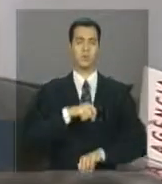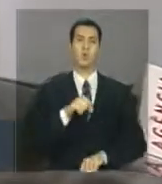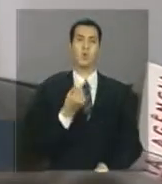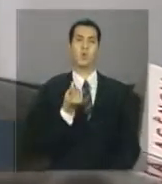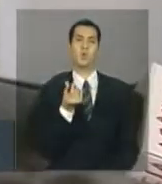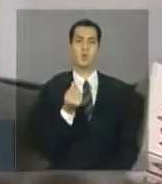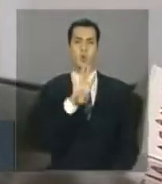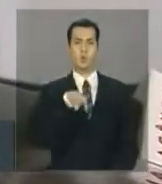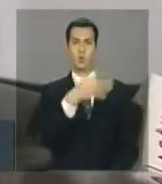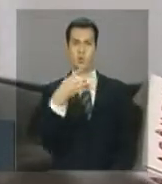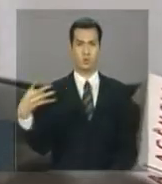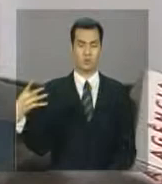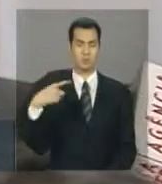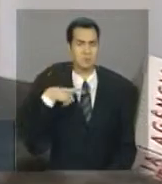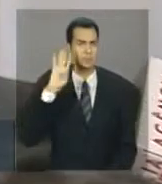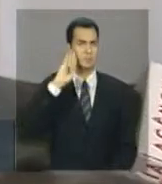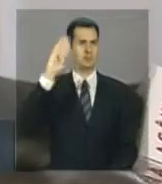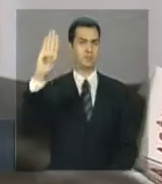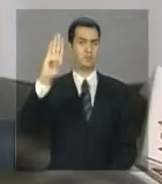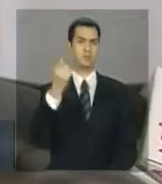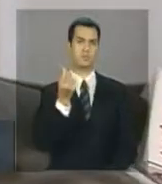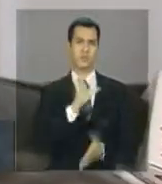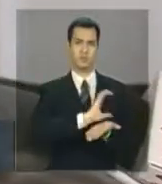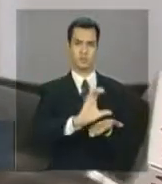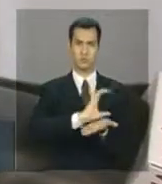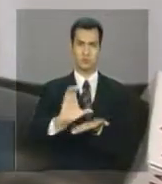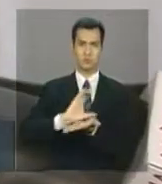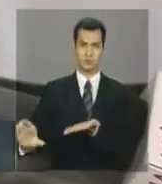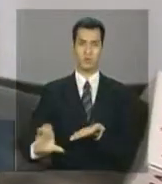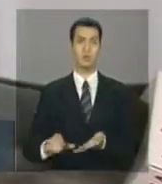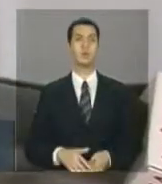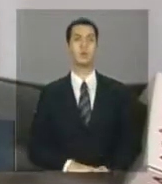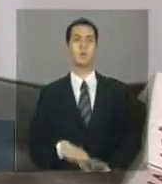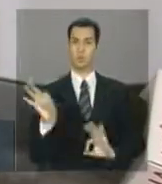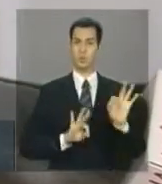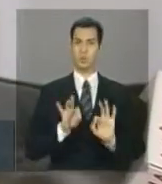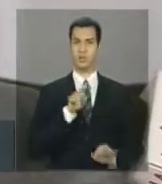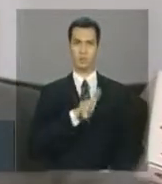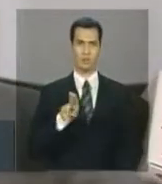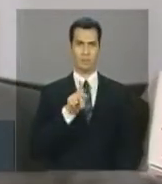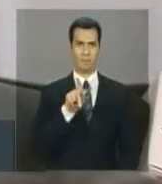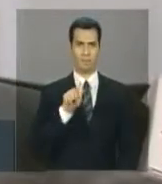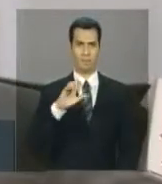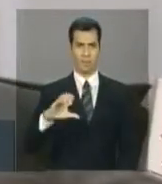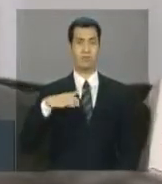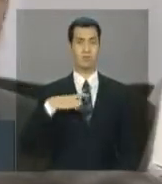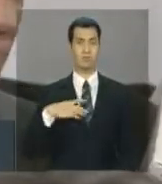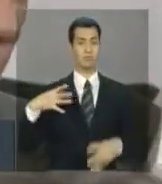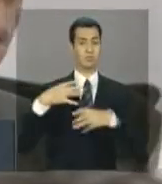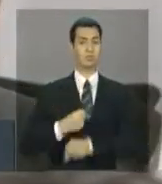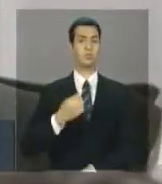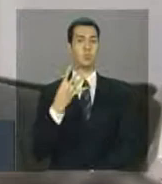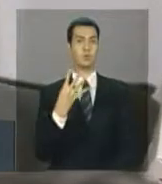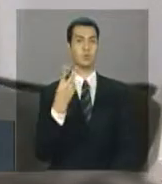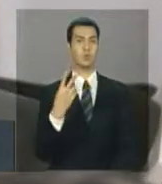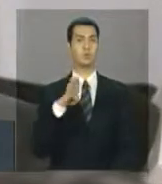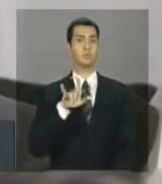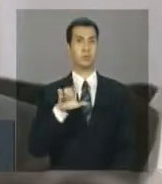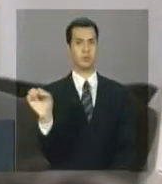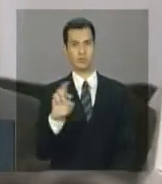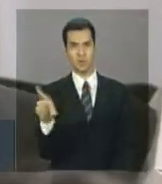que privilegia o investimento. O PAC está com 42 bilhões, né? Então, vocês vejam, vai somando 40,